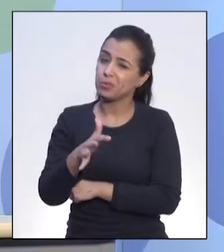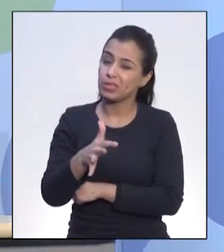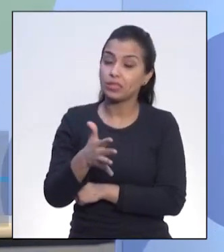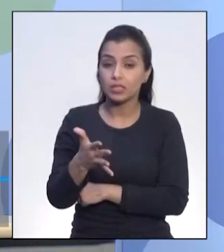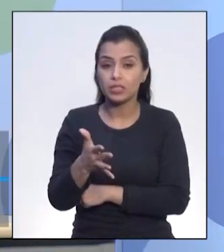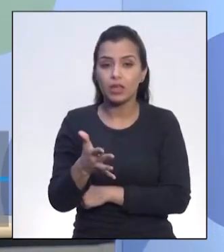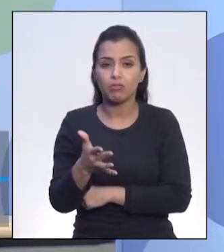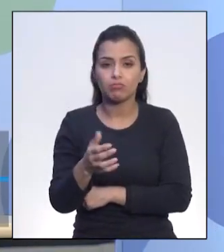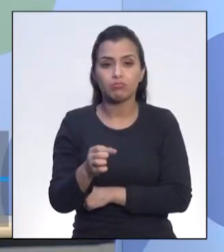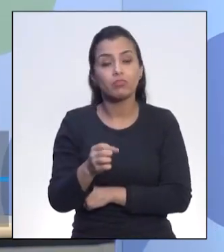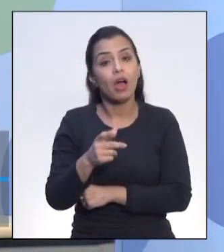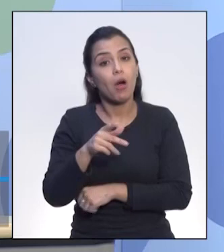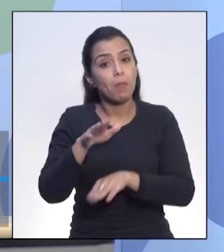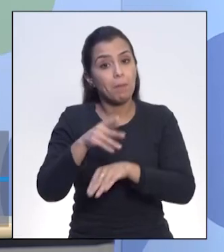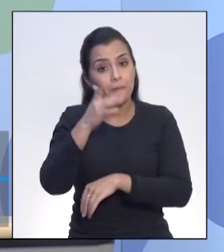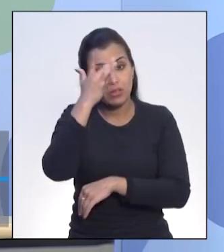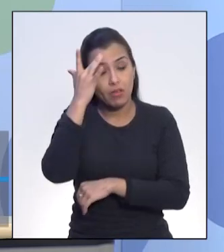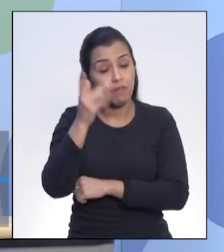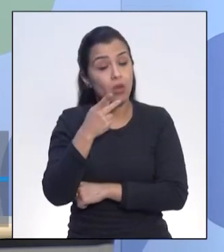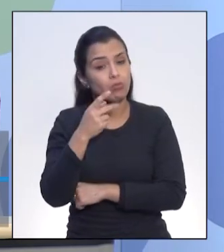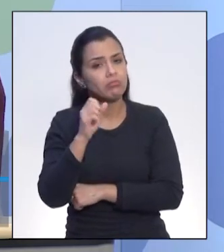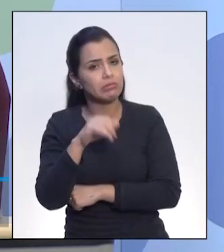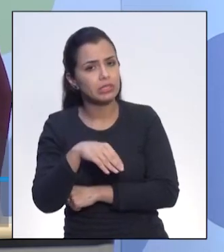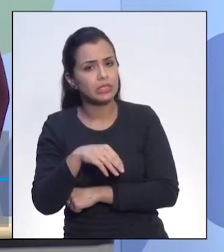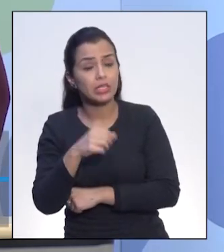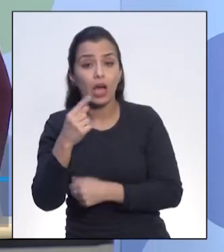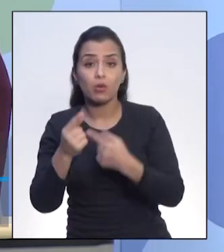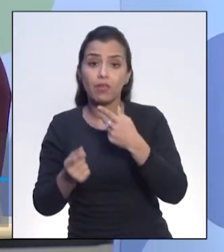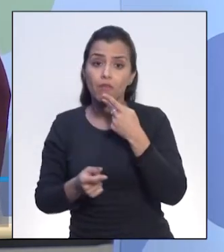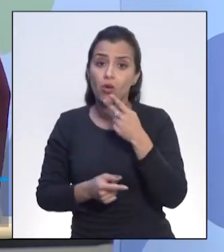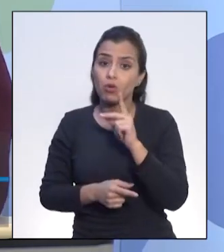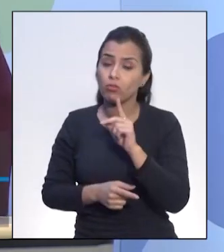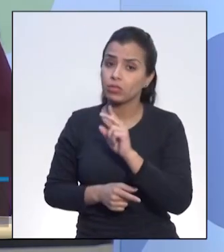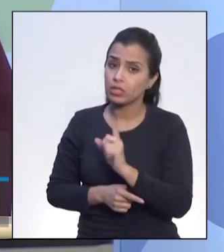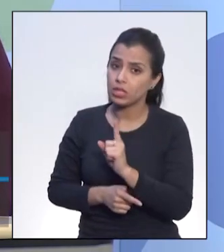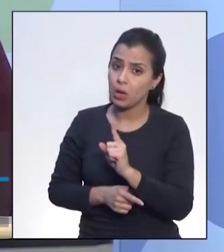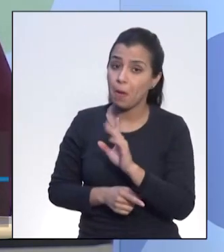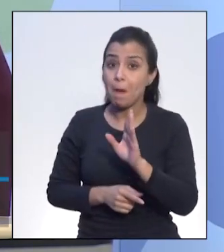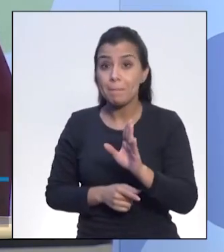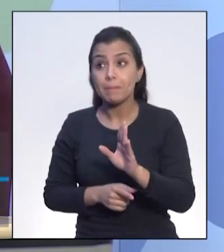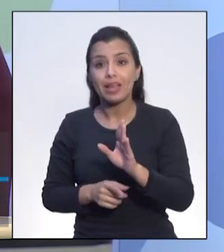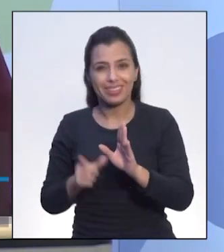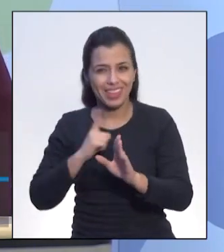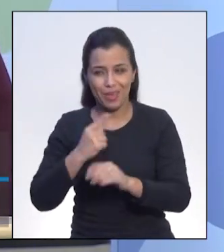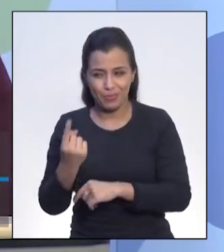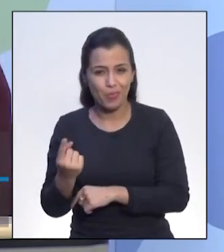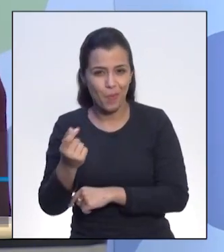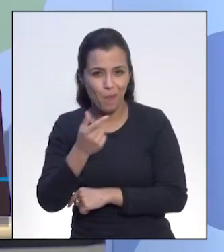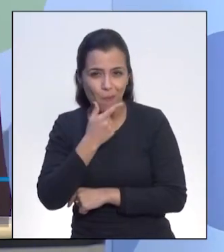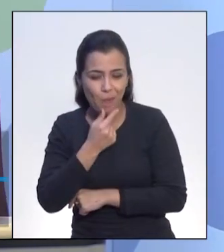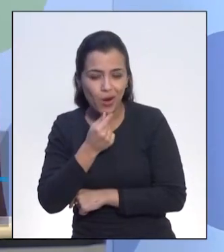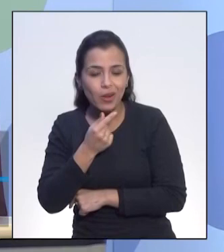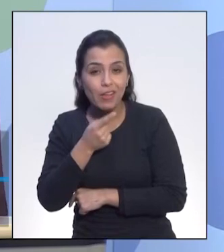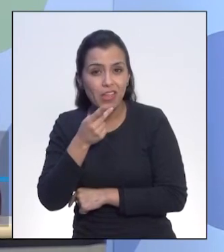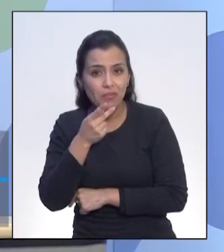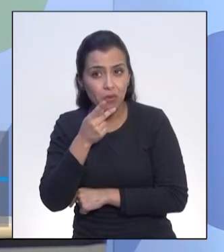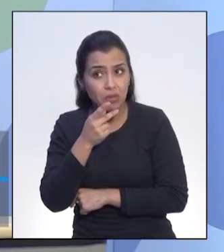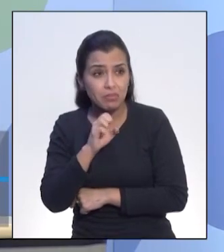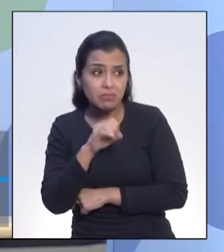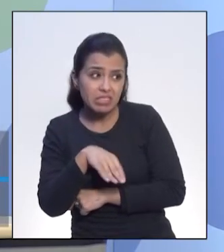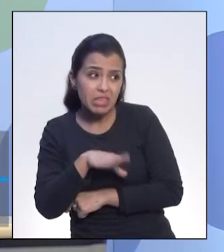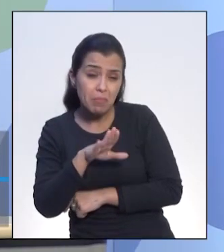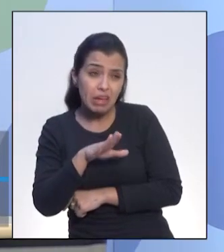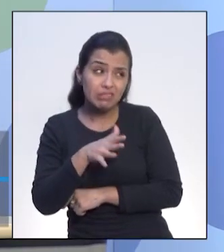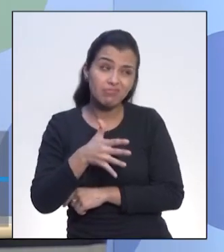alguns falaram que sim, outros falaram que não. Um aluno falou que mudou, mas naquelas. Né? Que não foi assim, foi naquelas.